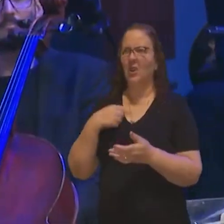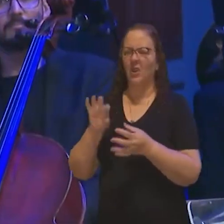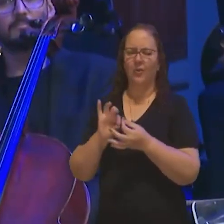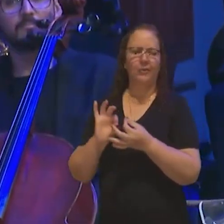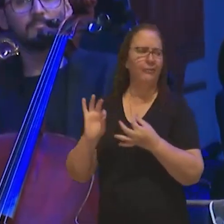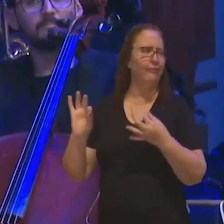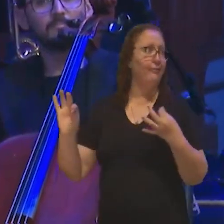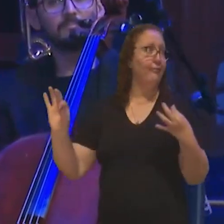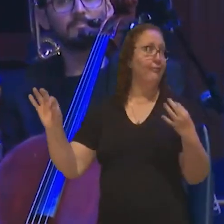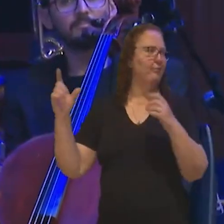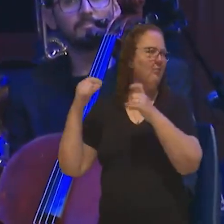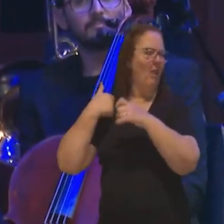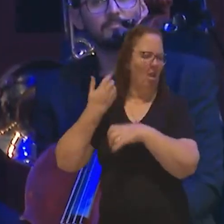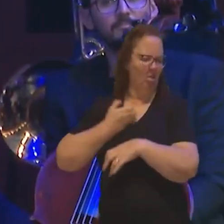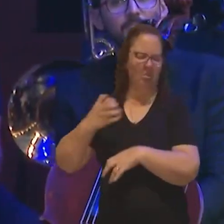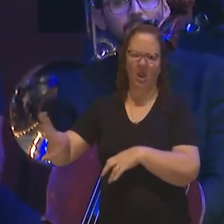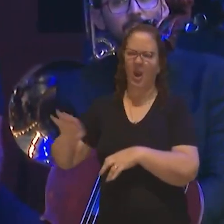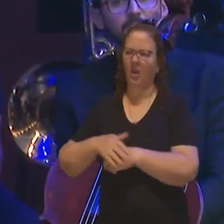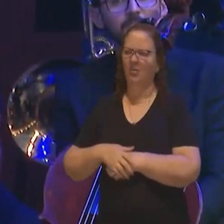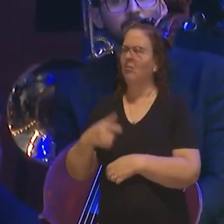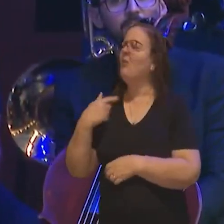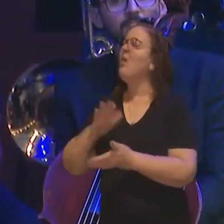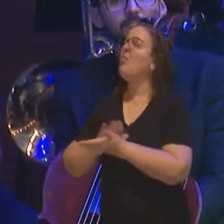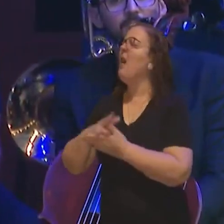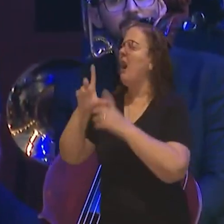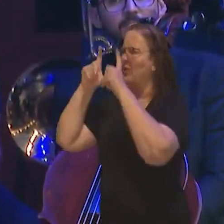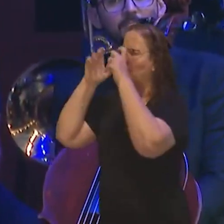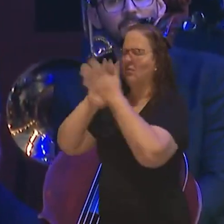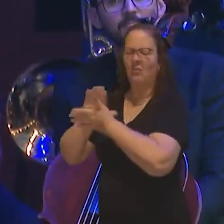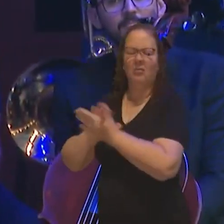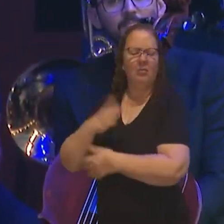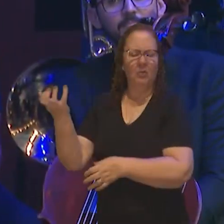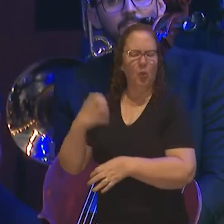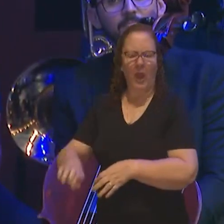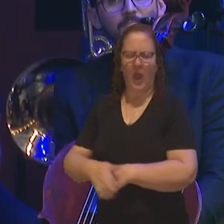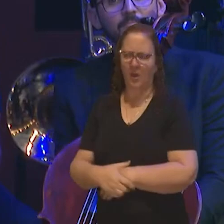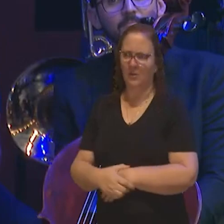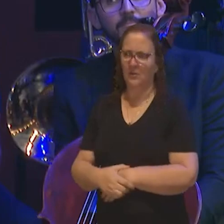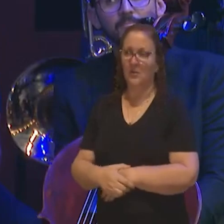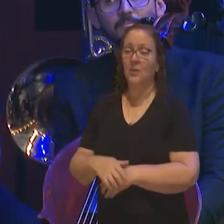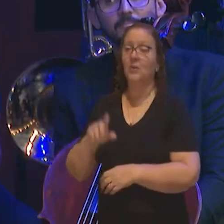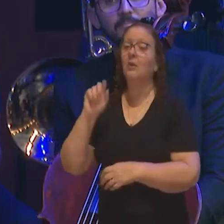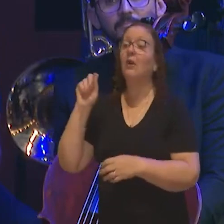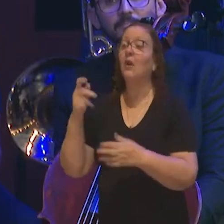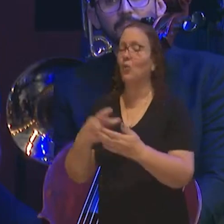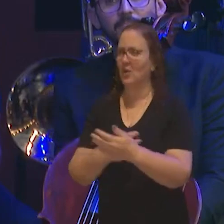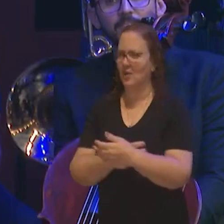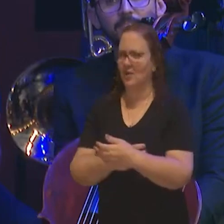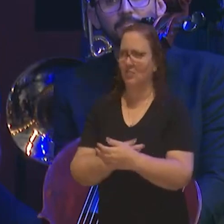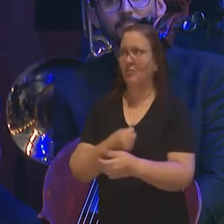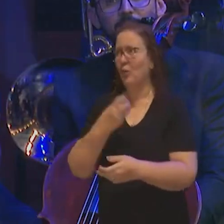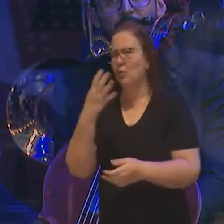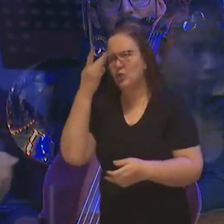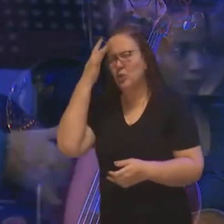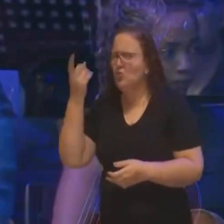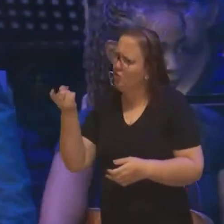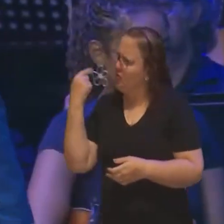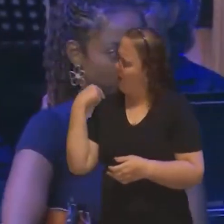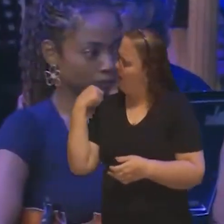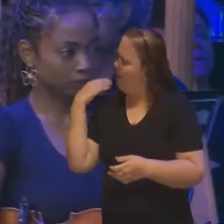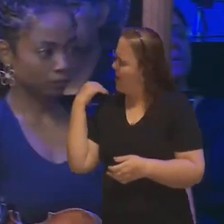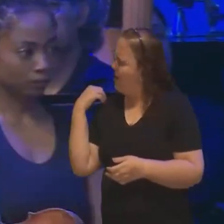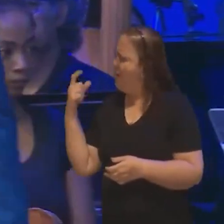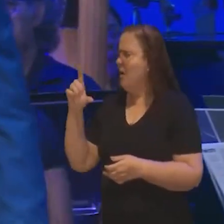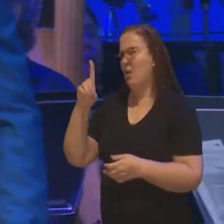da fotografia. Eu falei assim, não vou tirar foto coisa nenhuma. E o que aconteceu? Algumas pessoas vieram até mim e falaram assim,